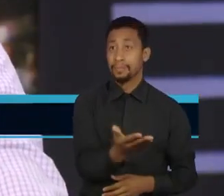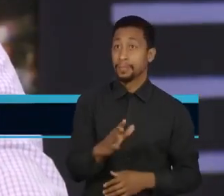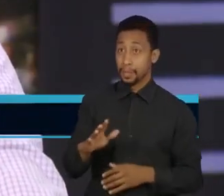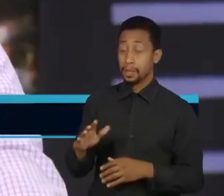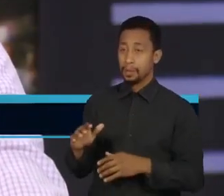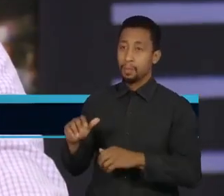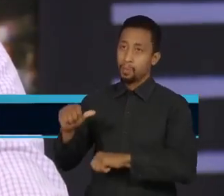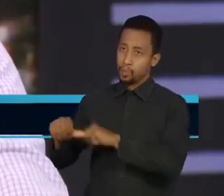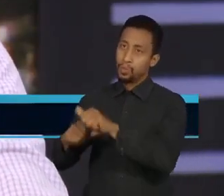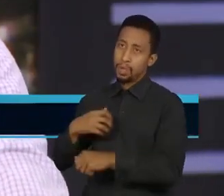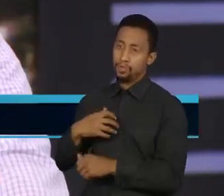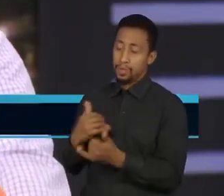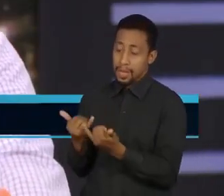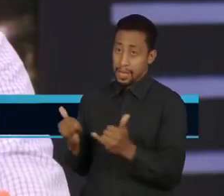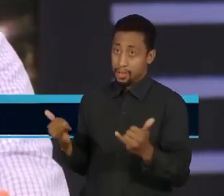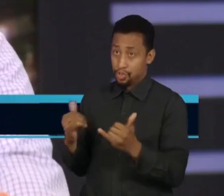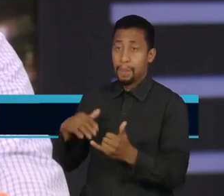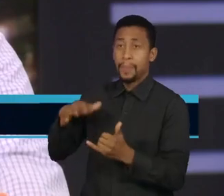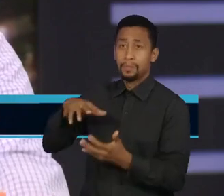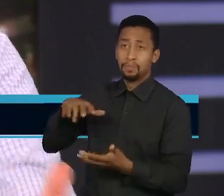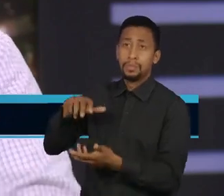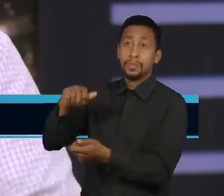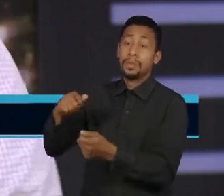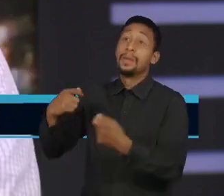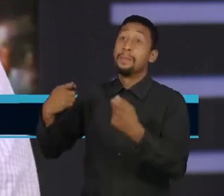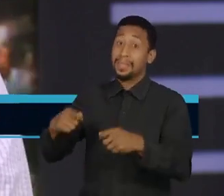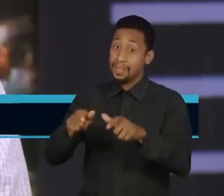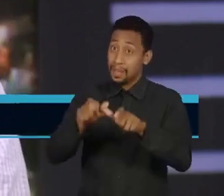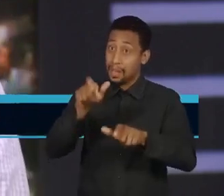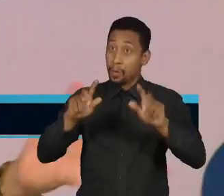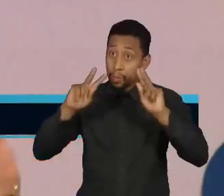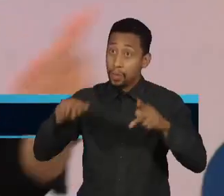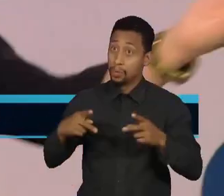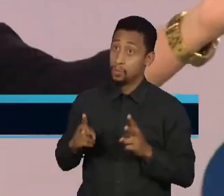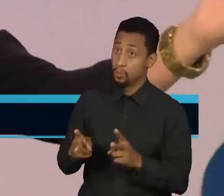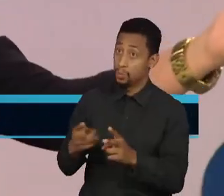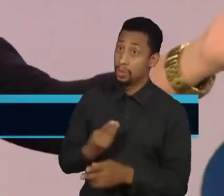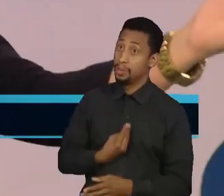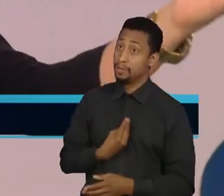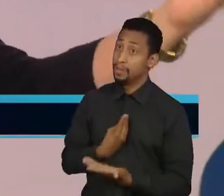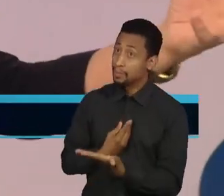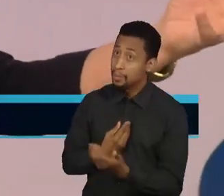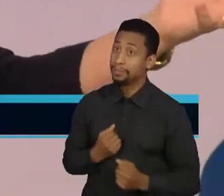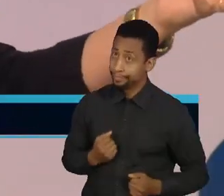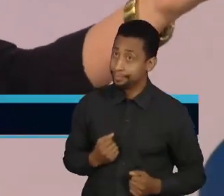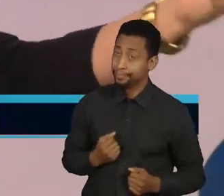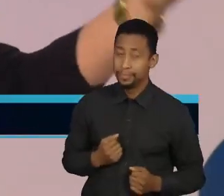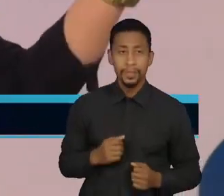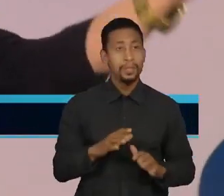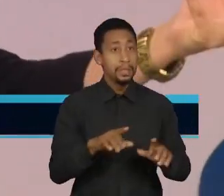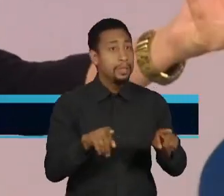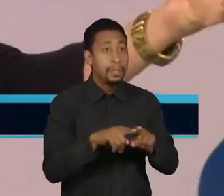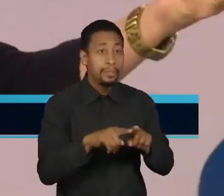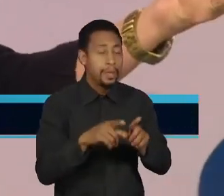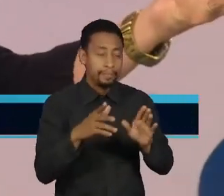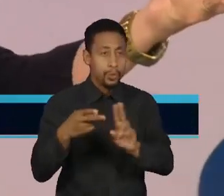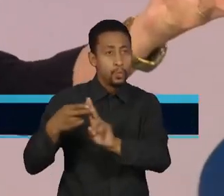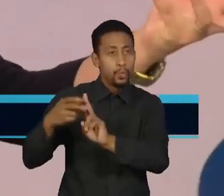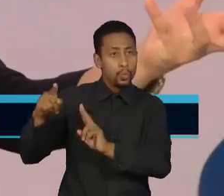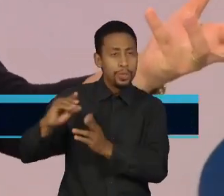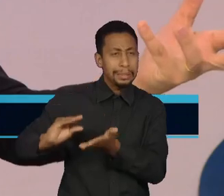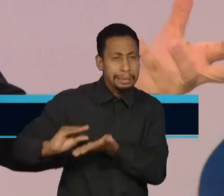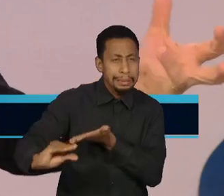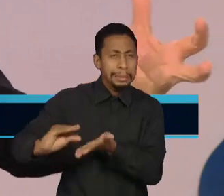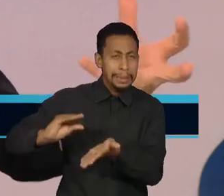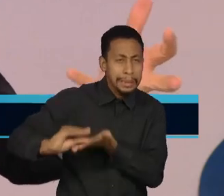energética melhor, tem que existir humanidade até lá, né? O impacto, inclusive, no ponto de vista de custo do SUS. A